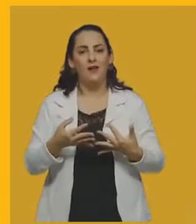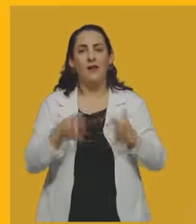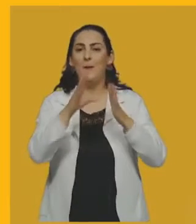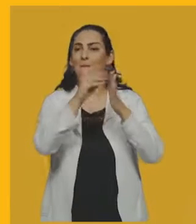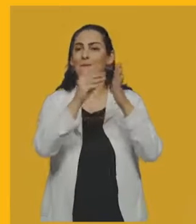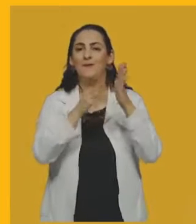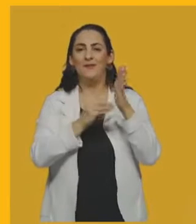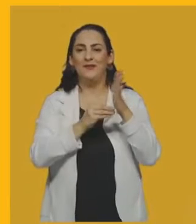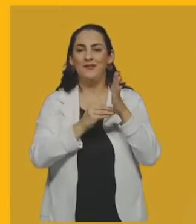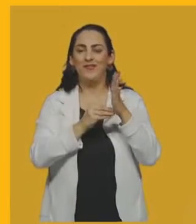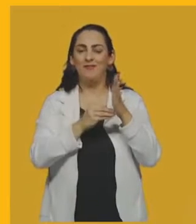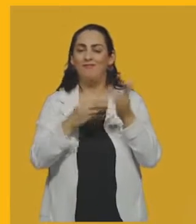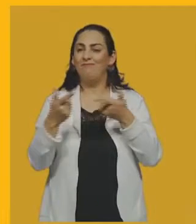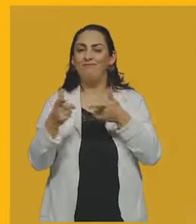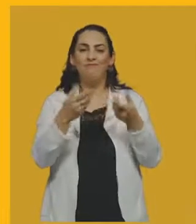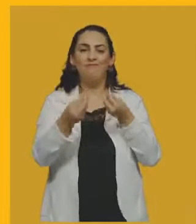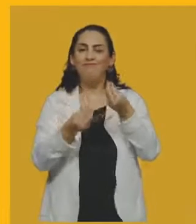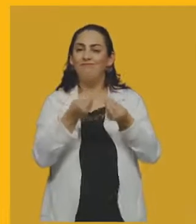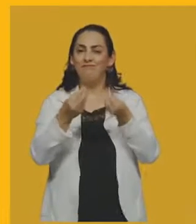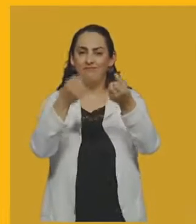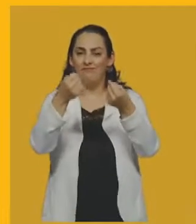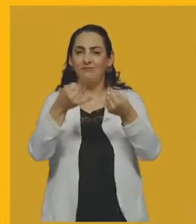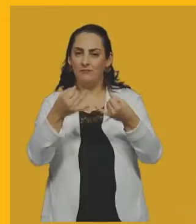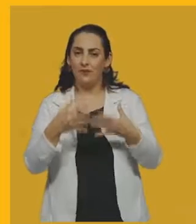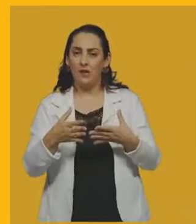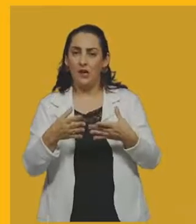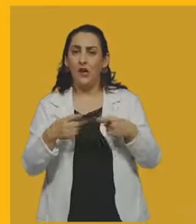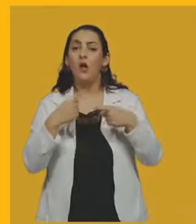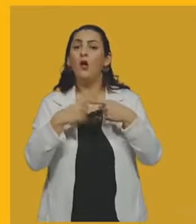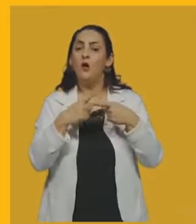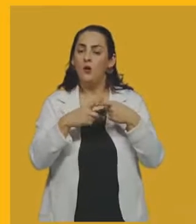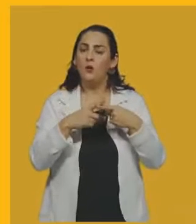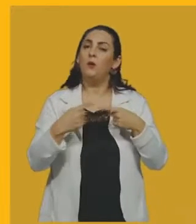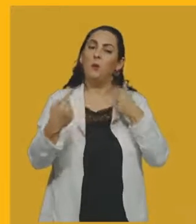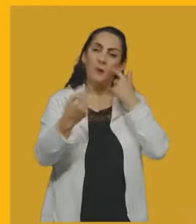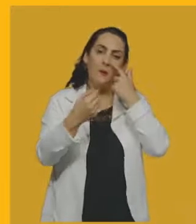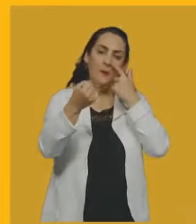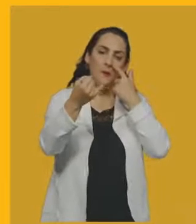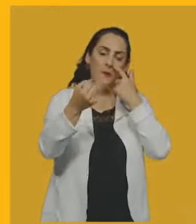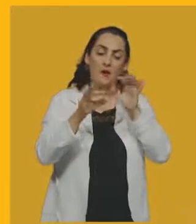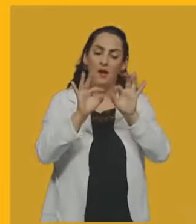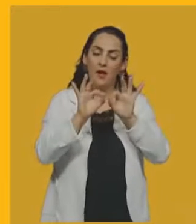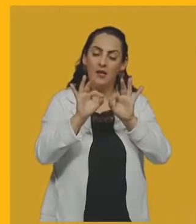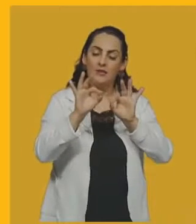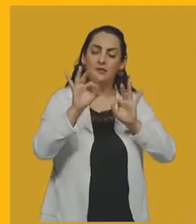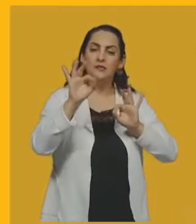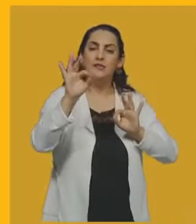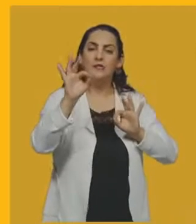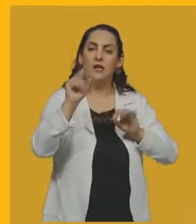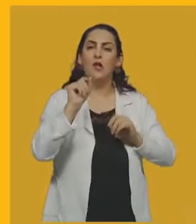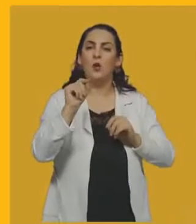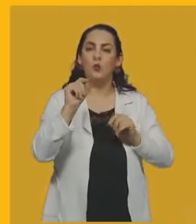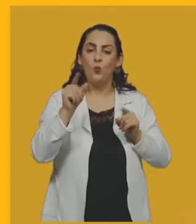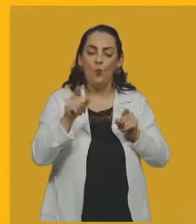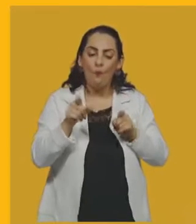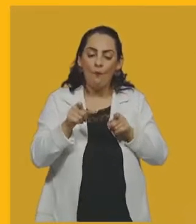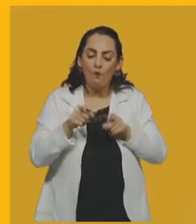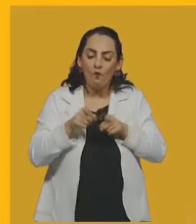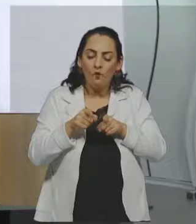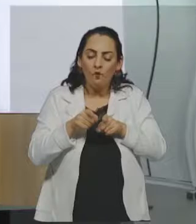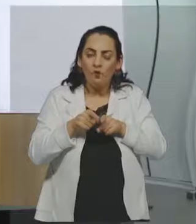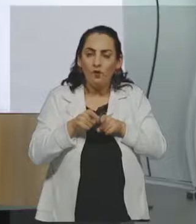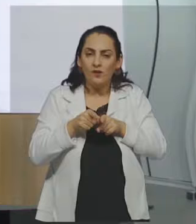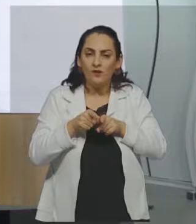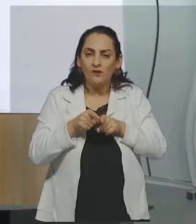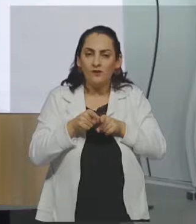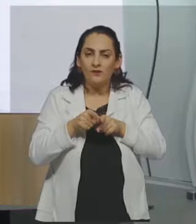entre o elétron e o núcleo é tão pequena, né, nós estamos falando de distâncias no modelo micro, né? Então, se essa